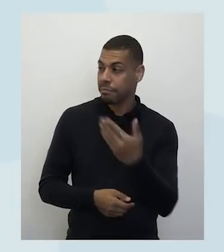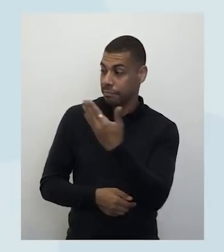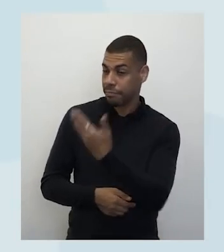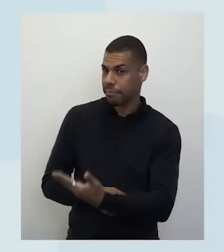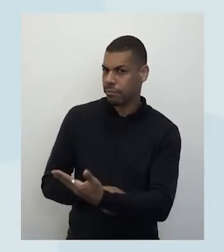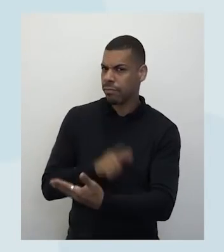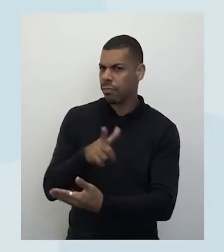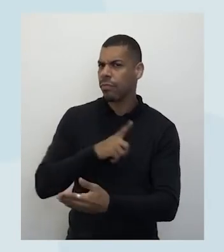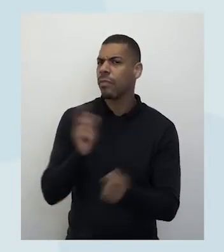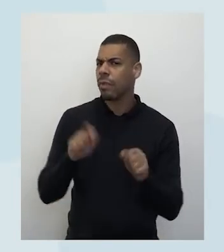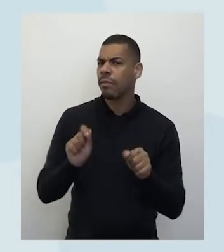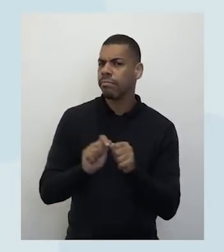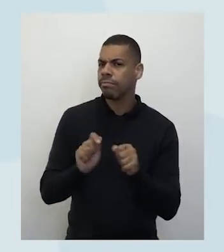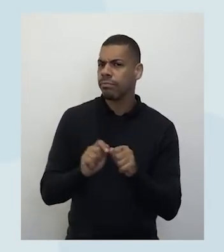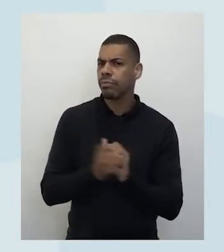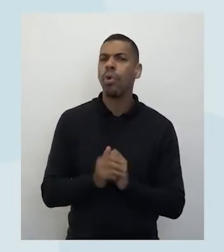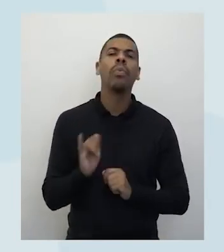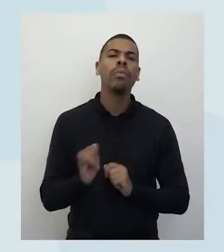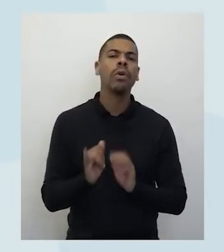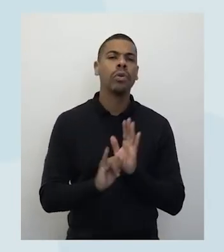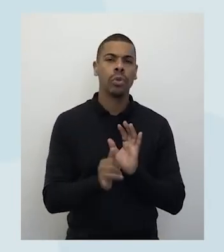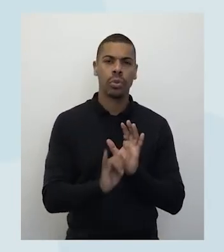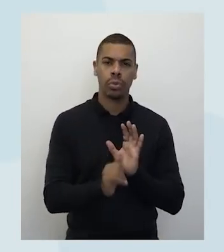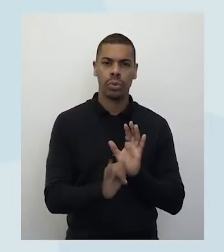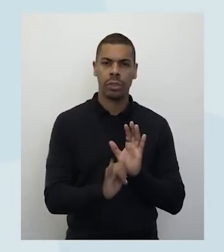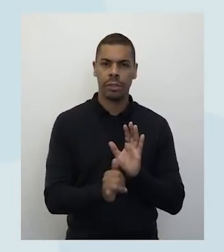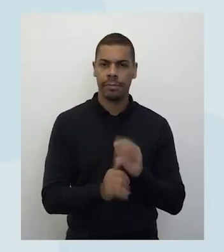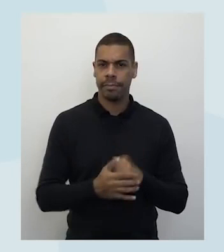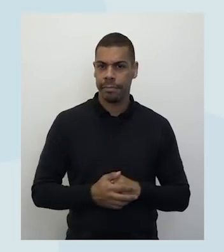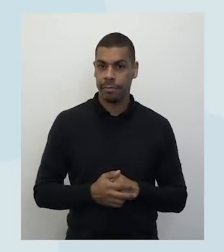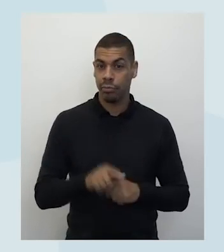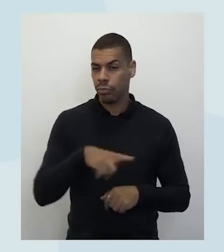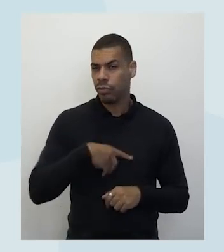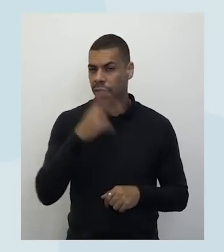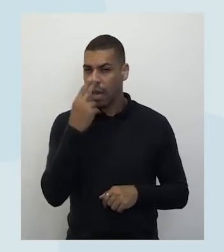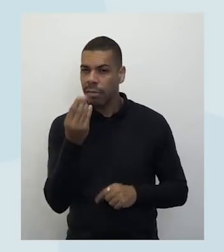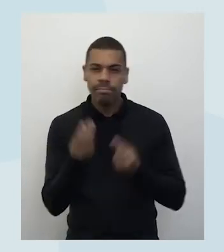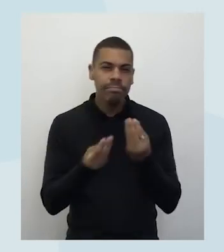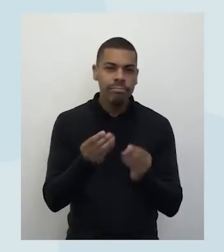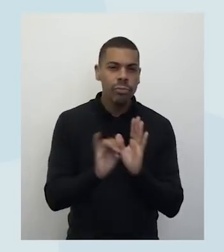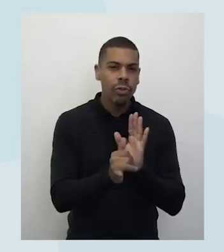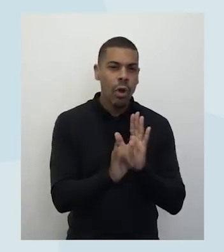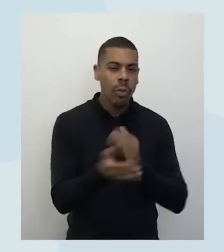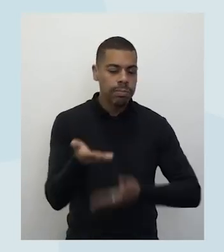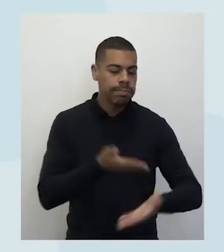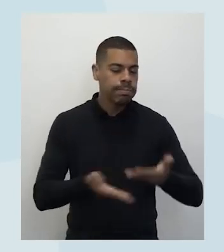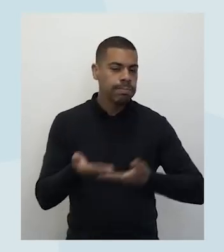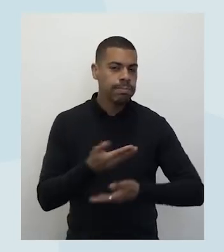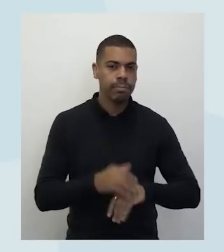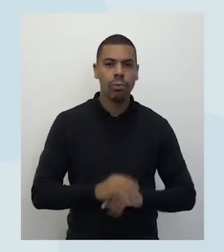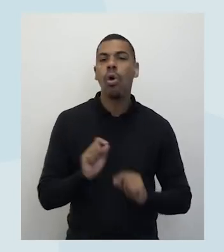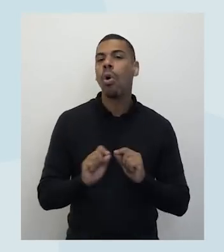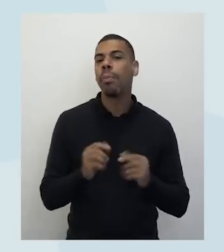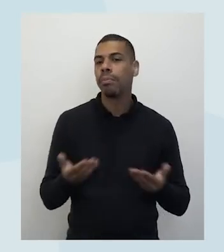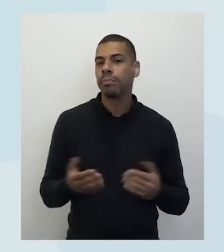alguma crônica na sua vida? Você acha que o que você acha de fazer uma crônica e compartilhar conosco? Aí você vai compartilhar